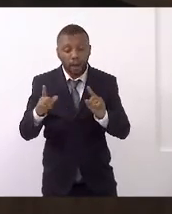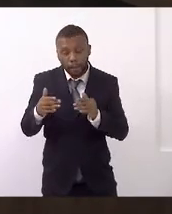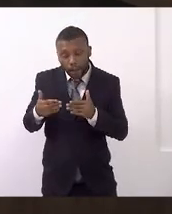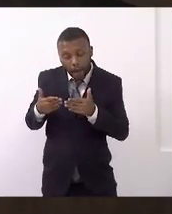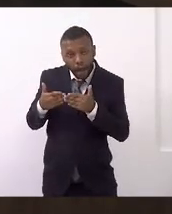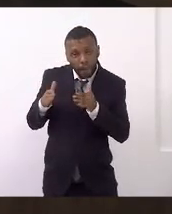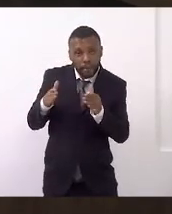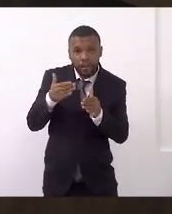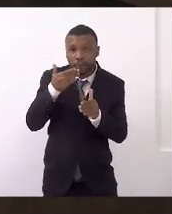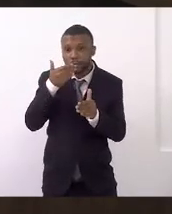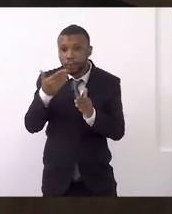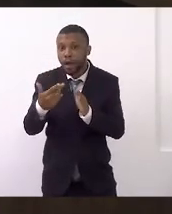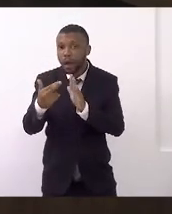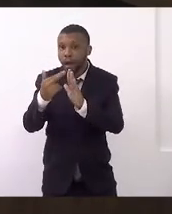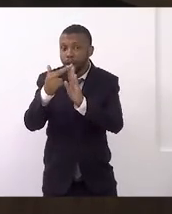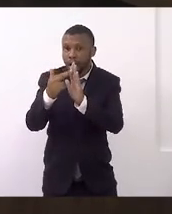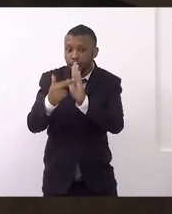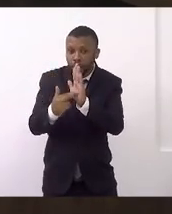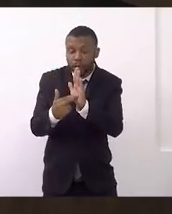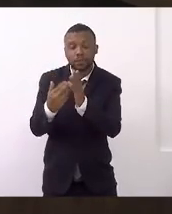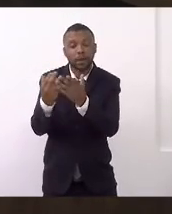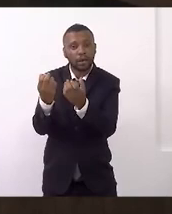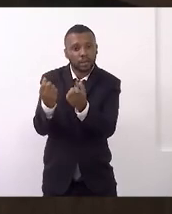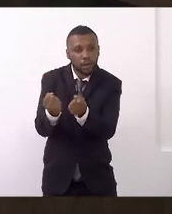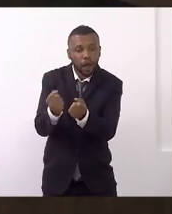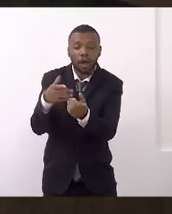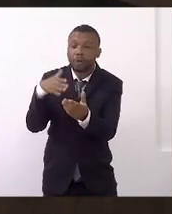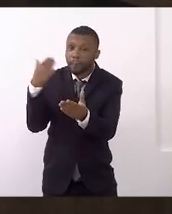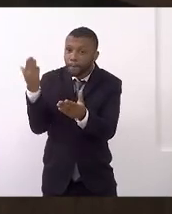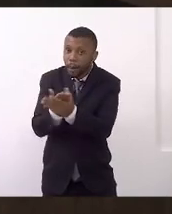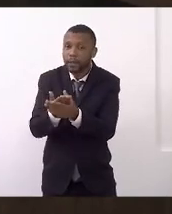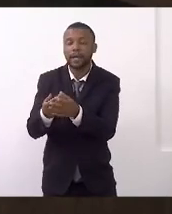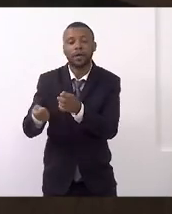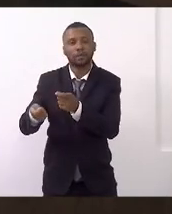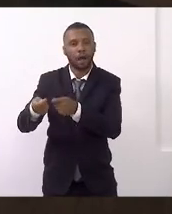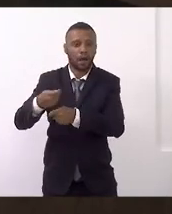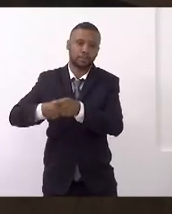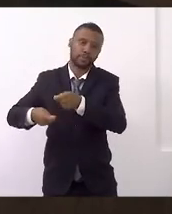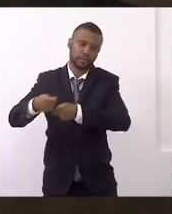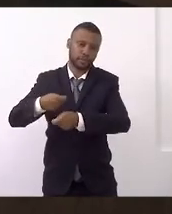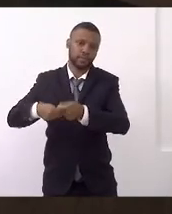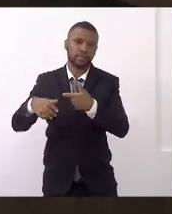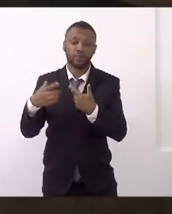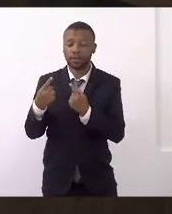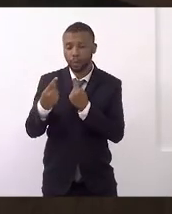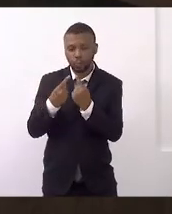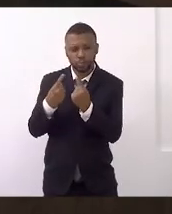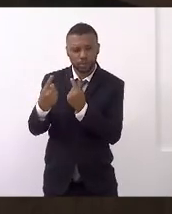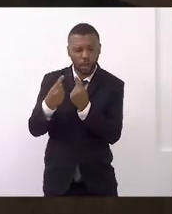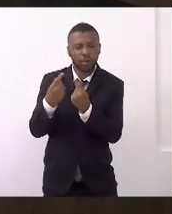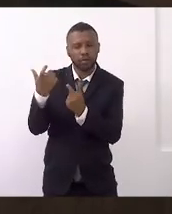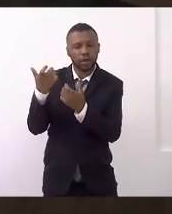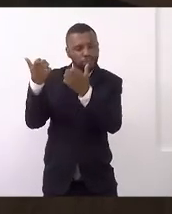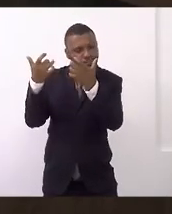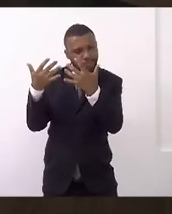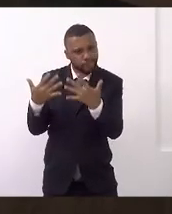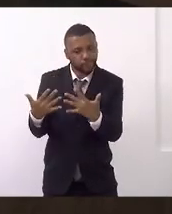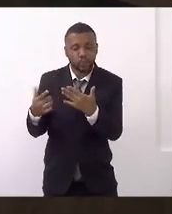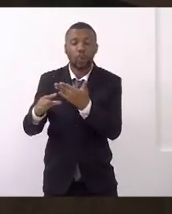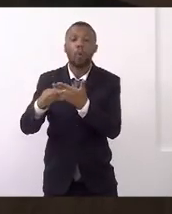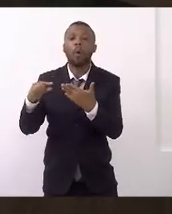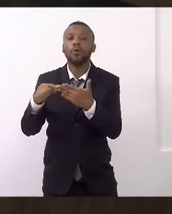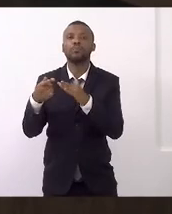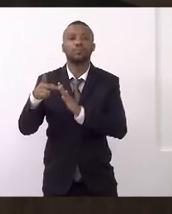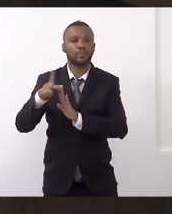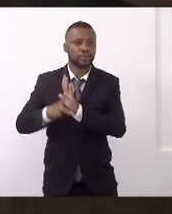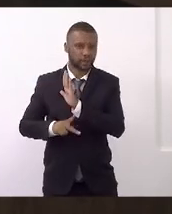é requisito de admissibilidade do processo administrativo. Então, esse é um diálogo que eu quero travar com o autor,